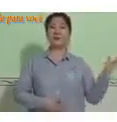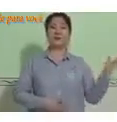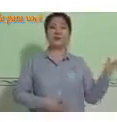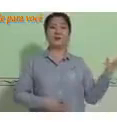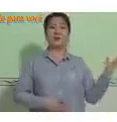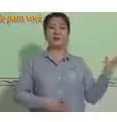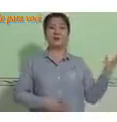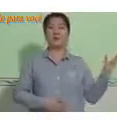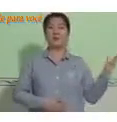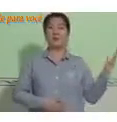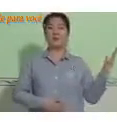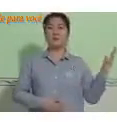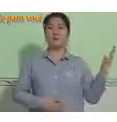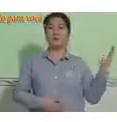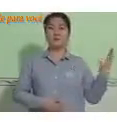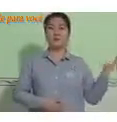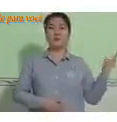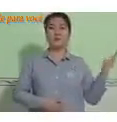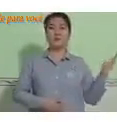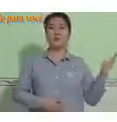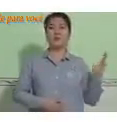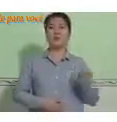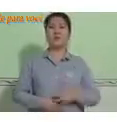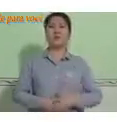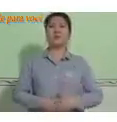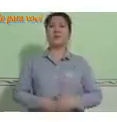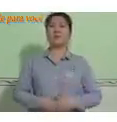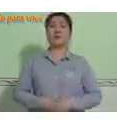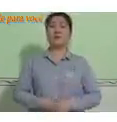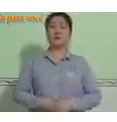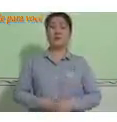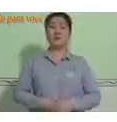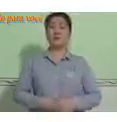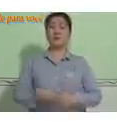casa, favorecendo o cumprimento da dieta pelos próximos dias.